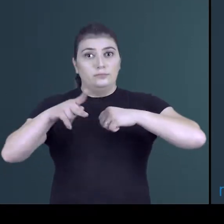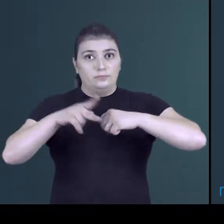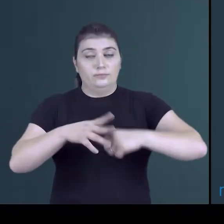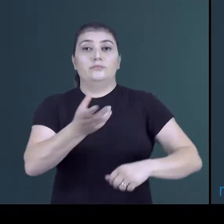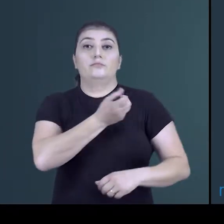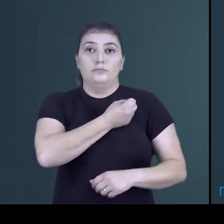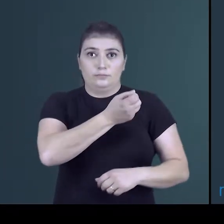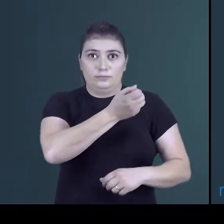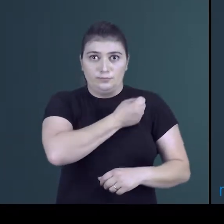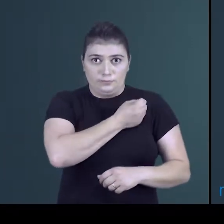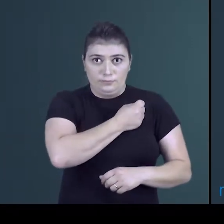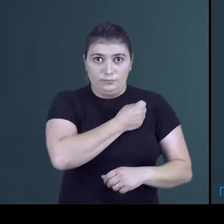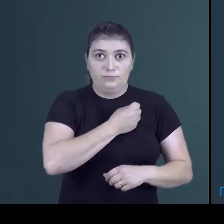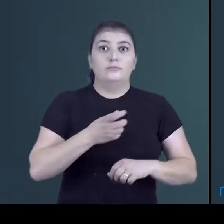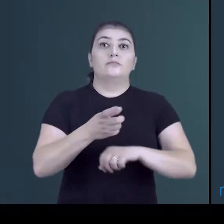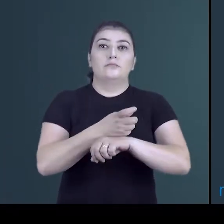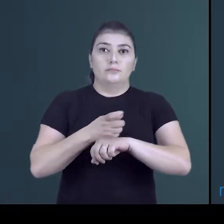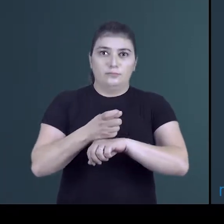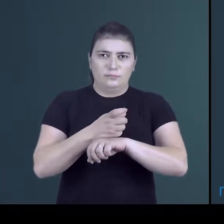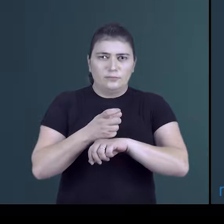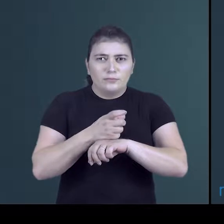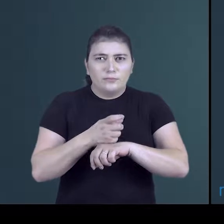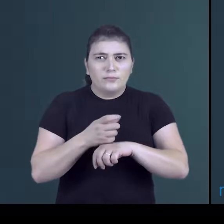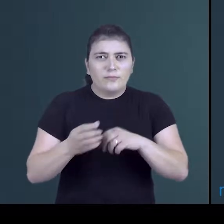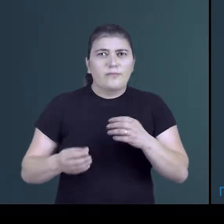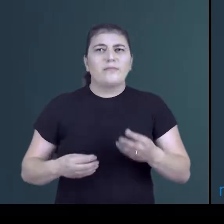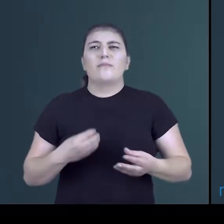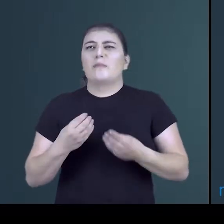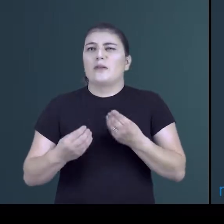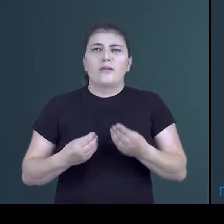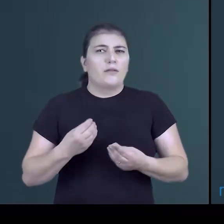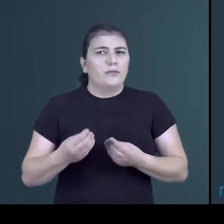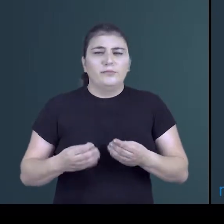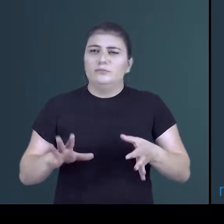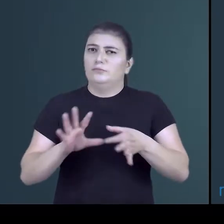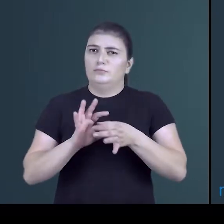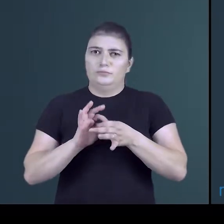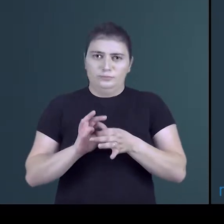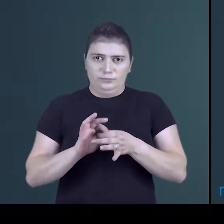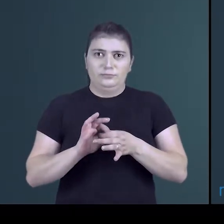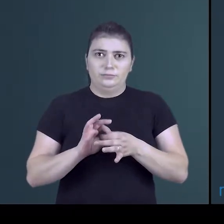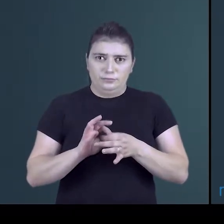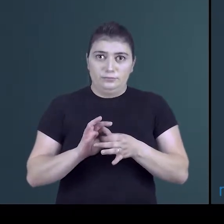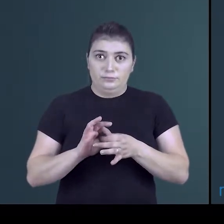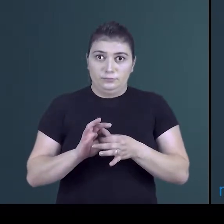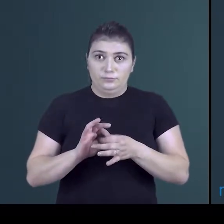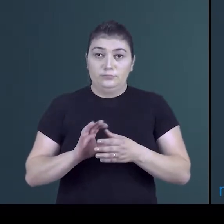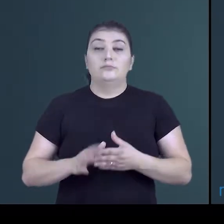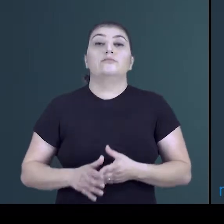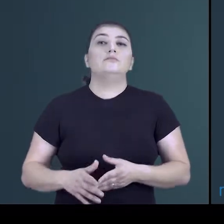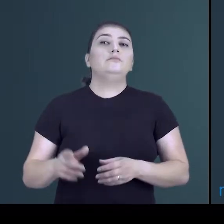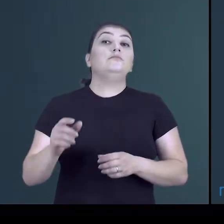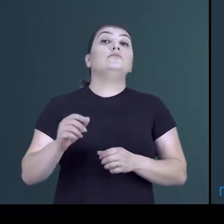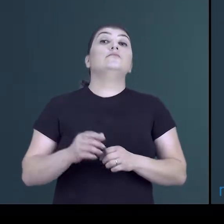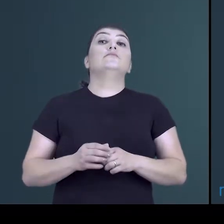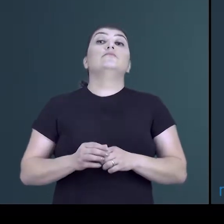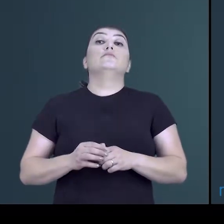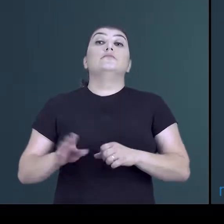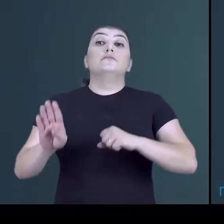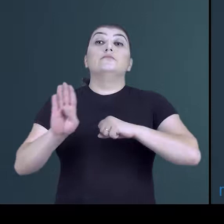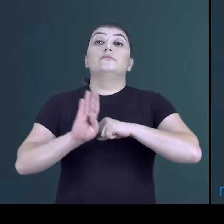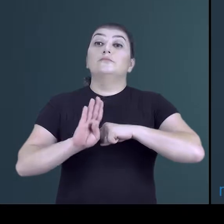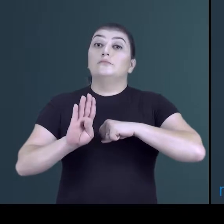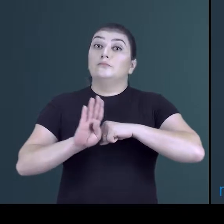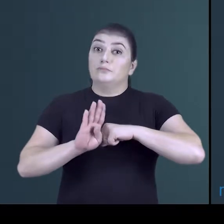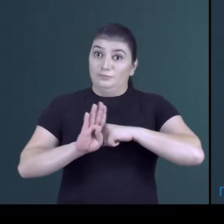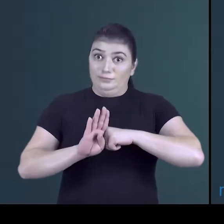pronomes, os numerais e os adjetivos, a função e o tipo de ligação que eles fazem com o